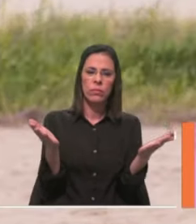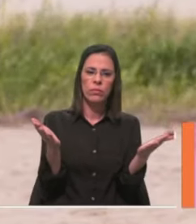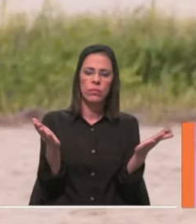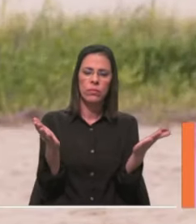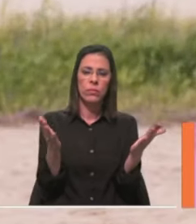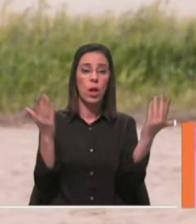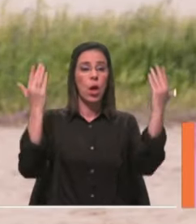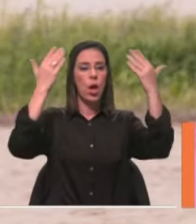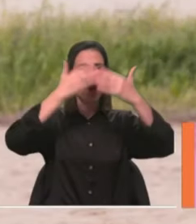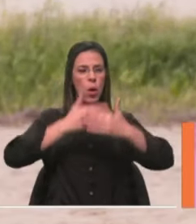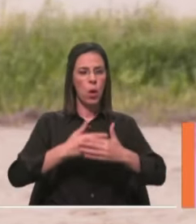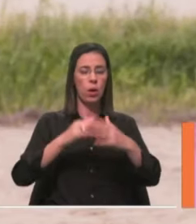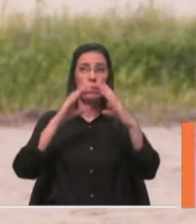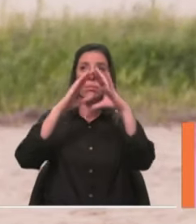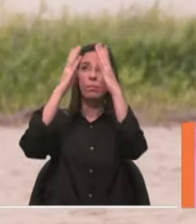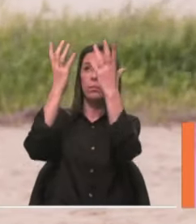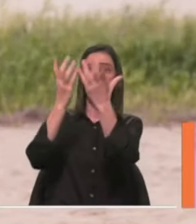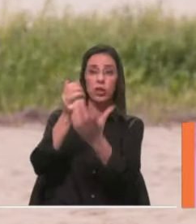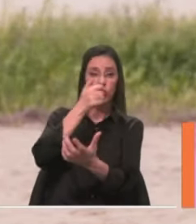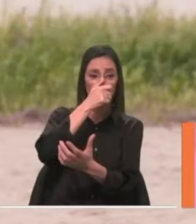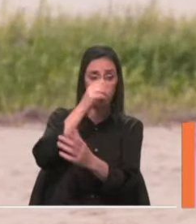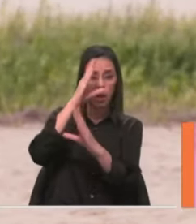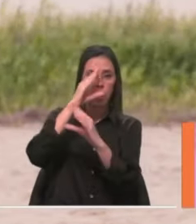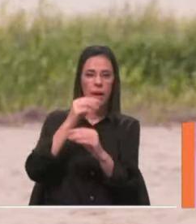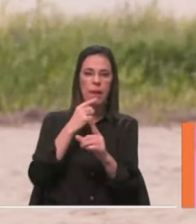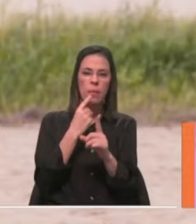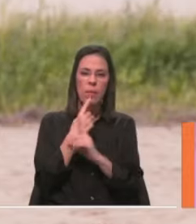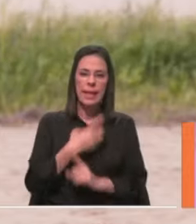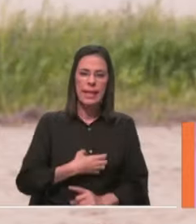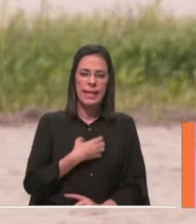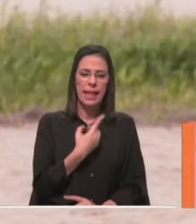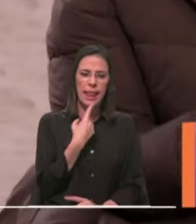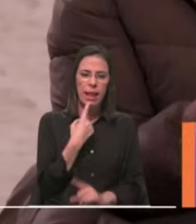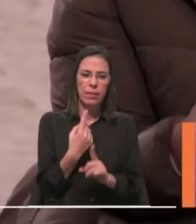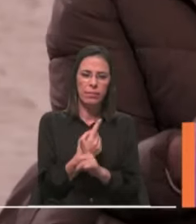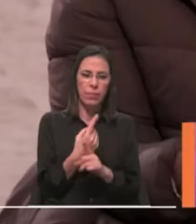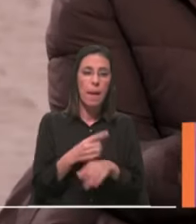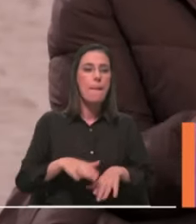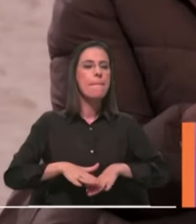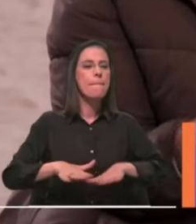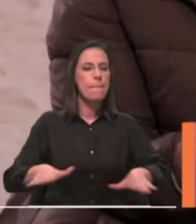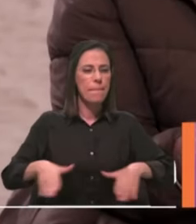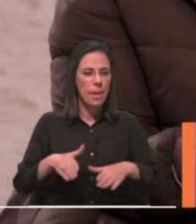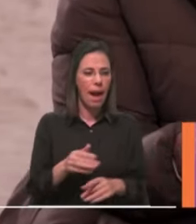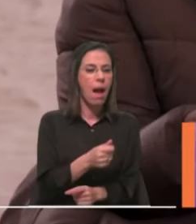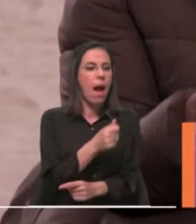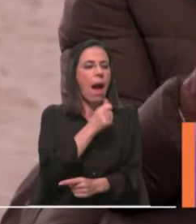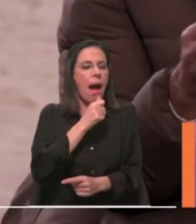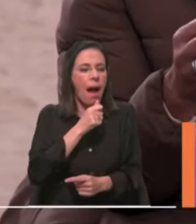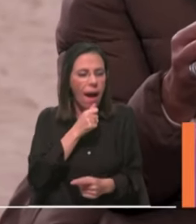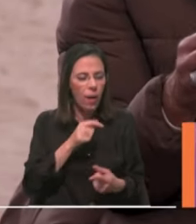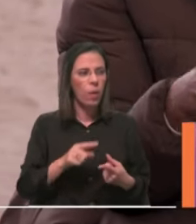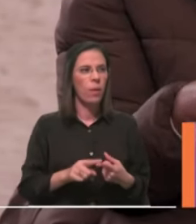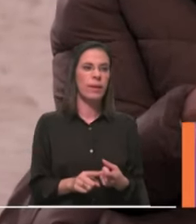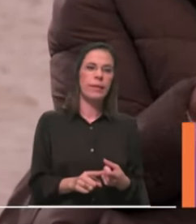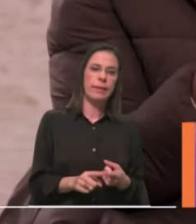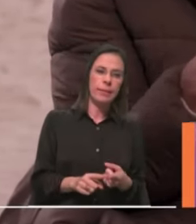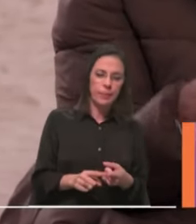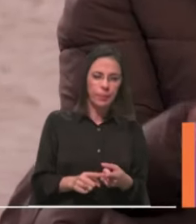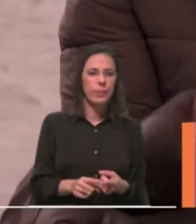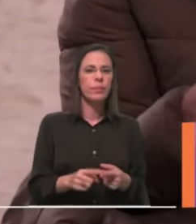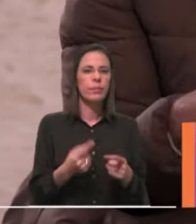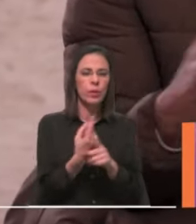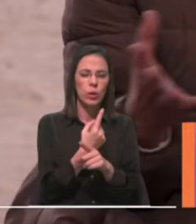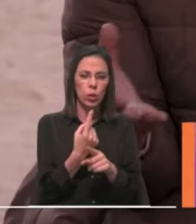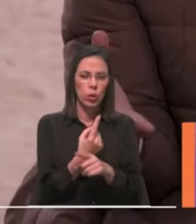uma noite de lua cheia, certo? É muito simbolismo, é? Muito simbolismo. Numa praia, com água, com todo